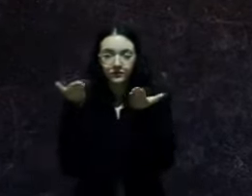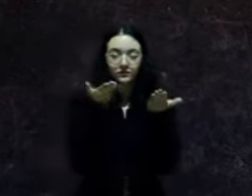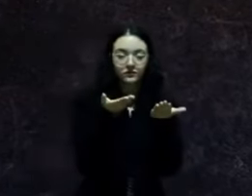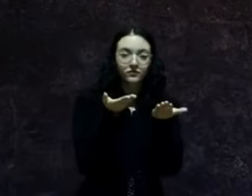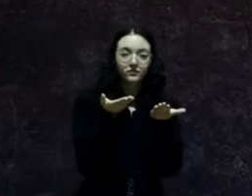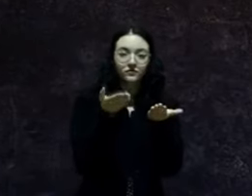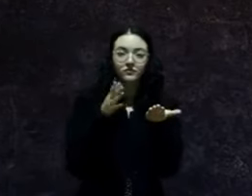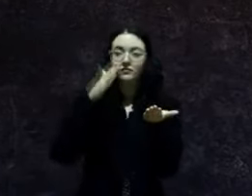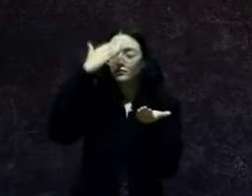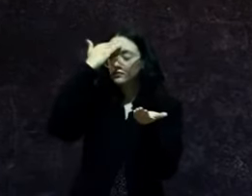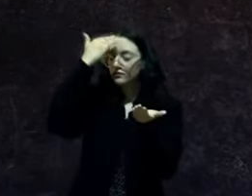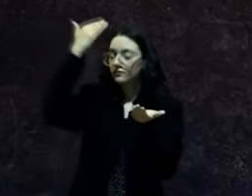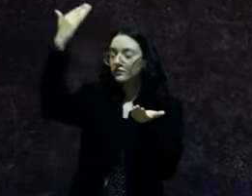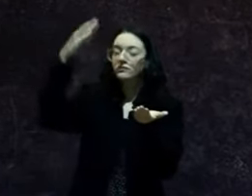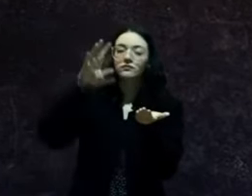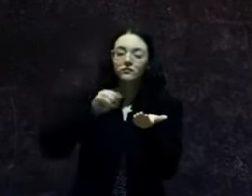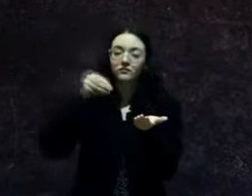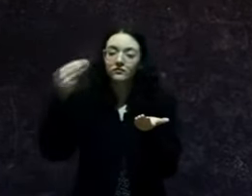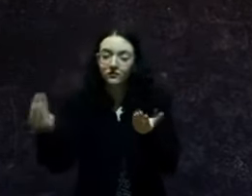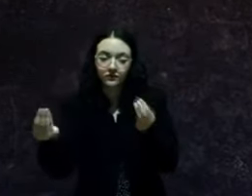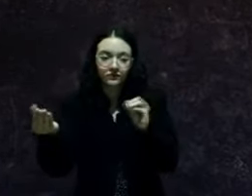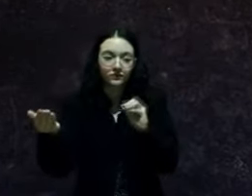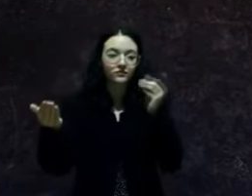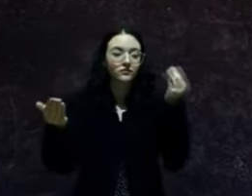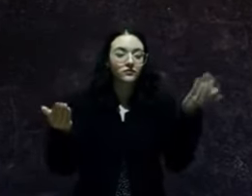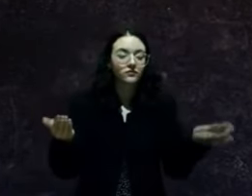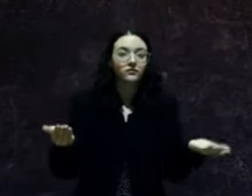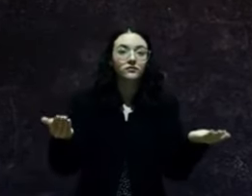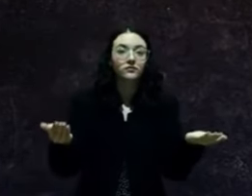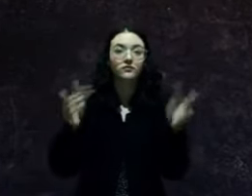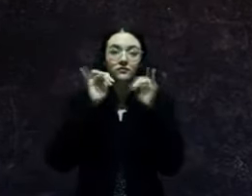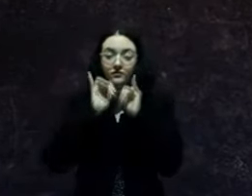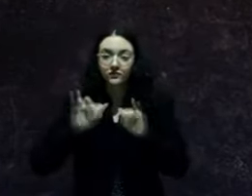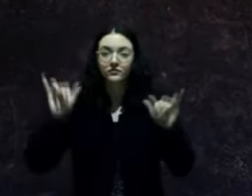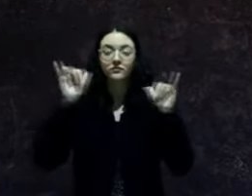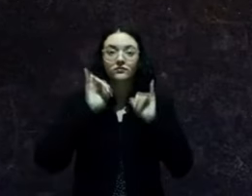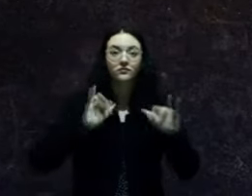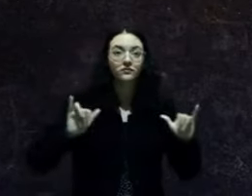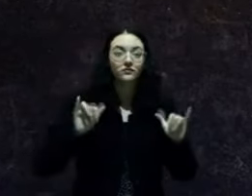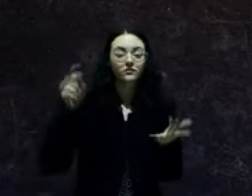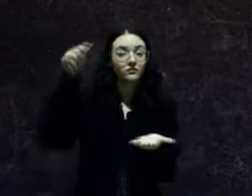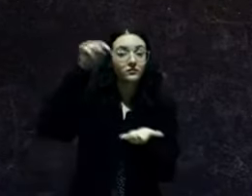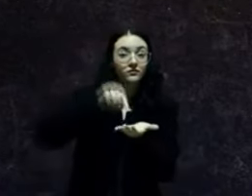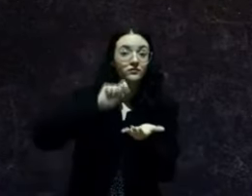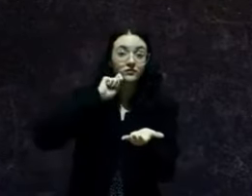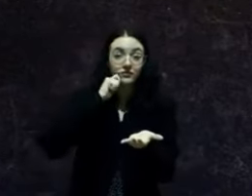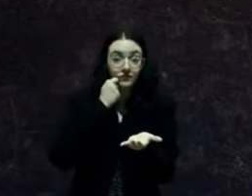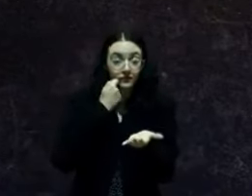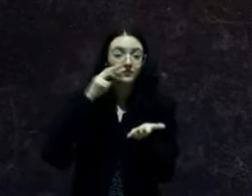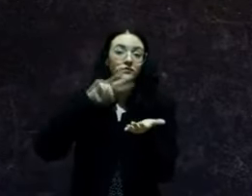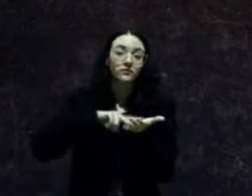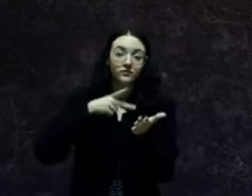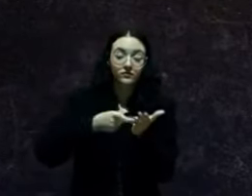o partiu e disse: isso é o meu corpo, que é dado por